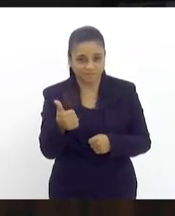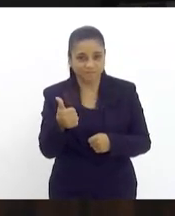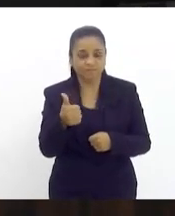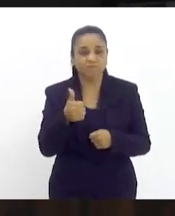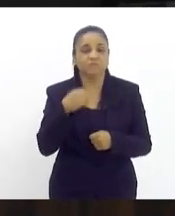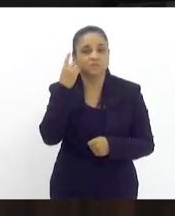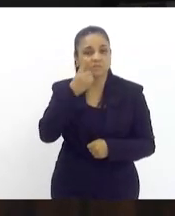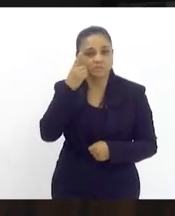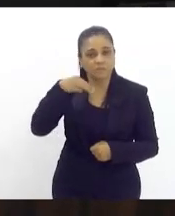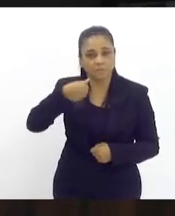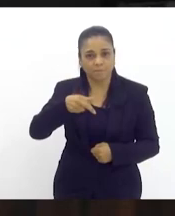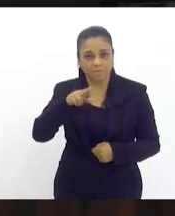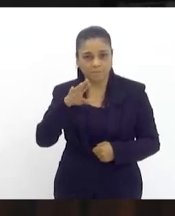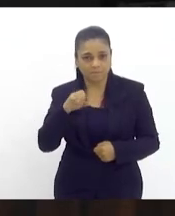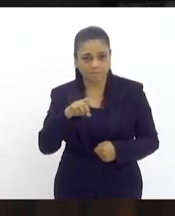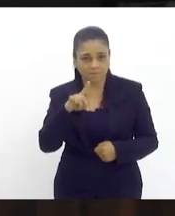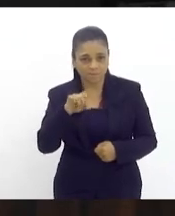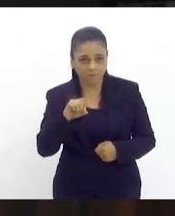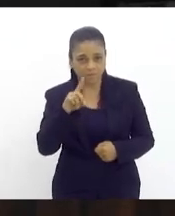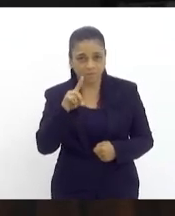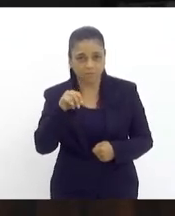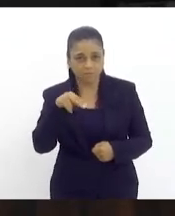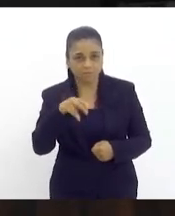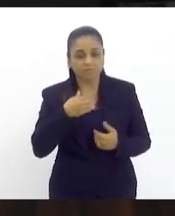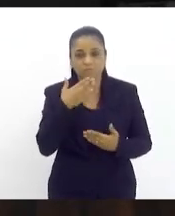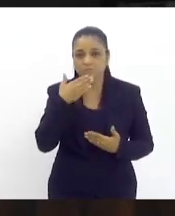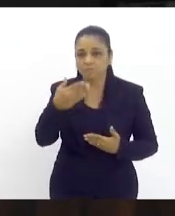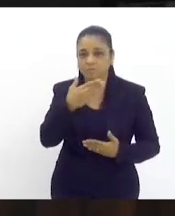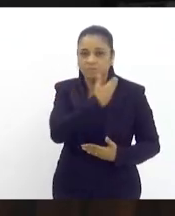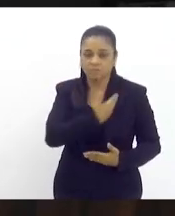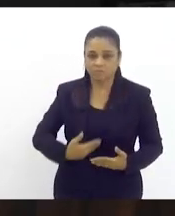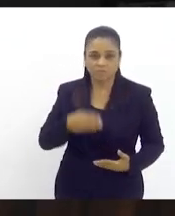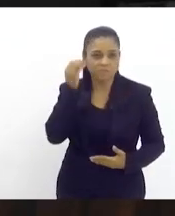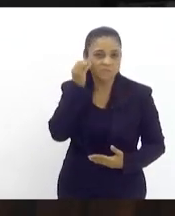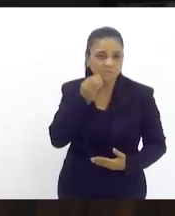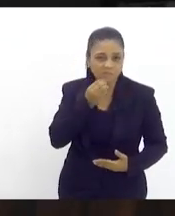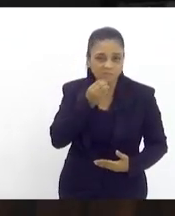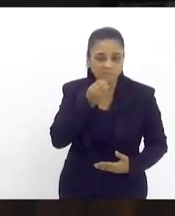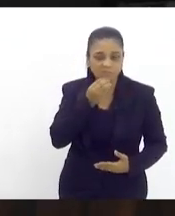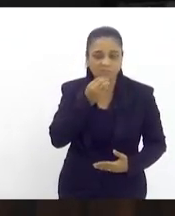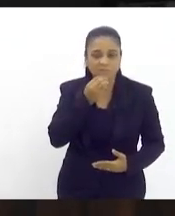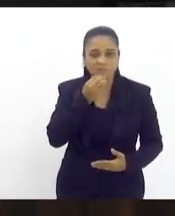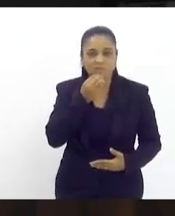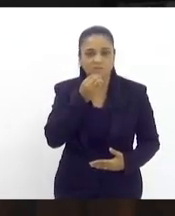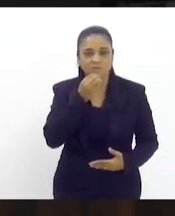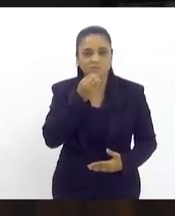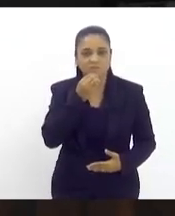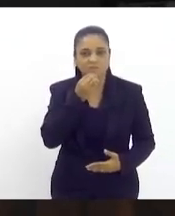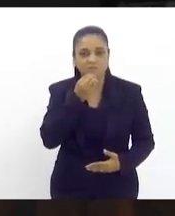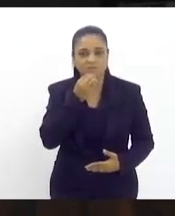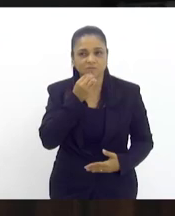do deputado Marcelo Dino que solicita o Excelentíssimo Senhor governador em exercício